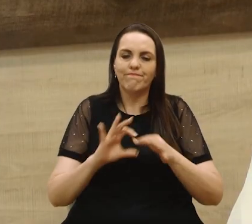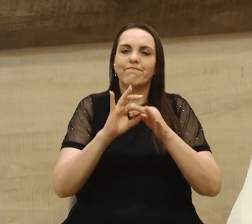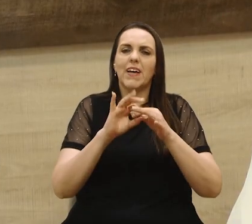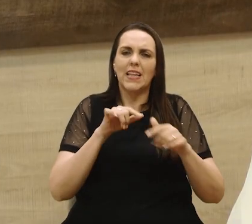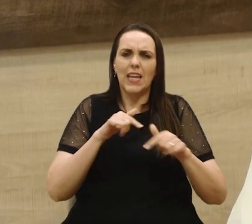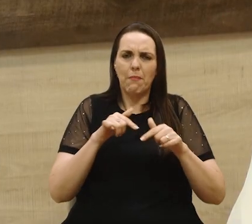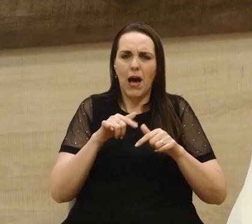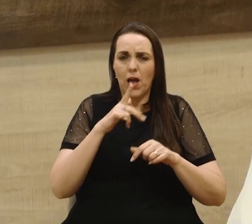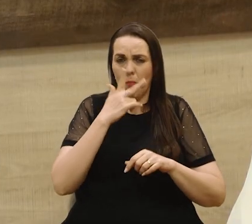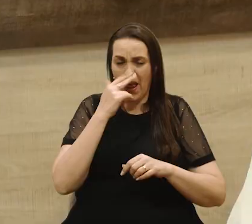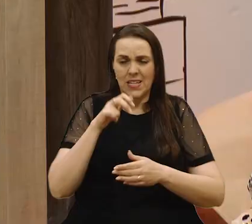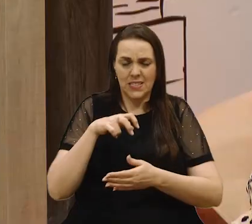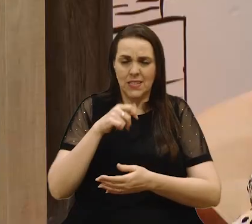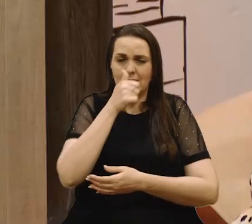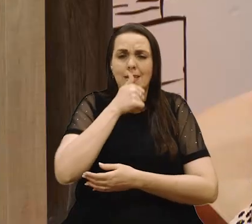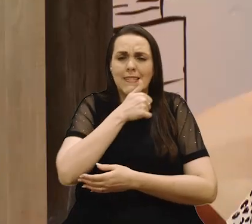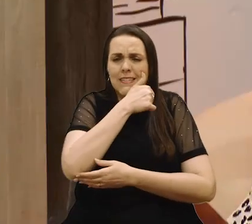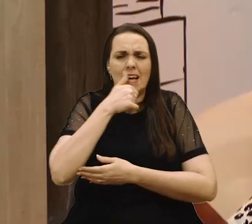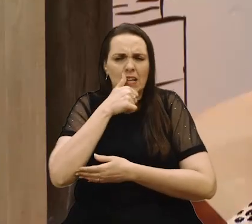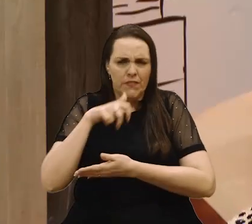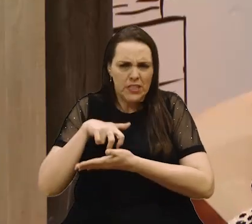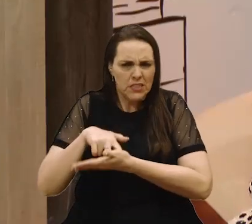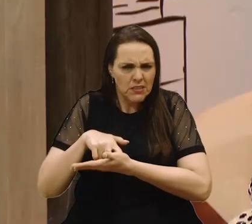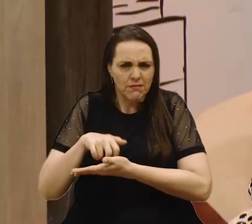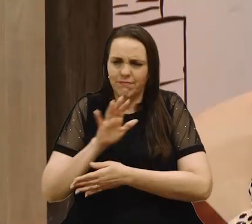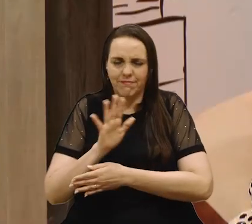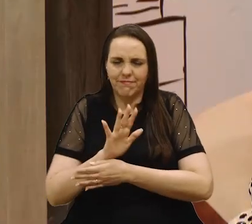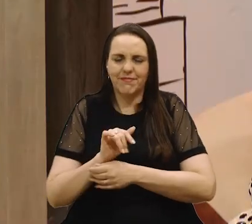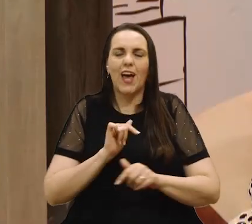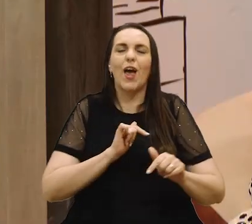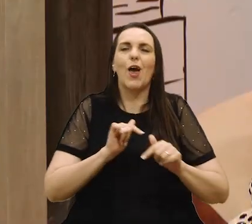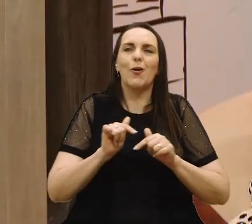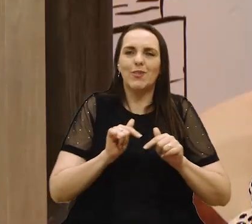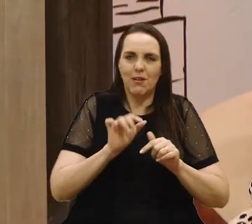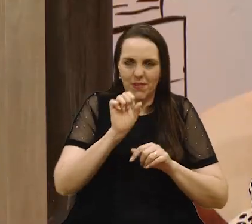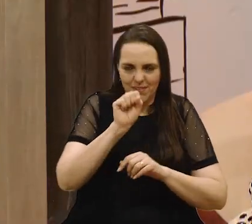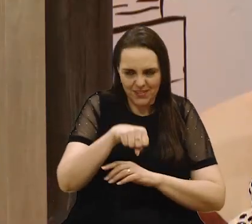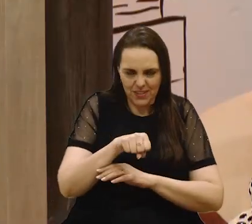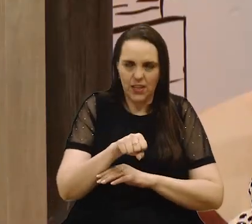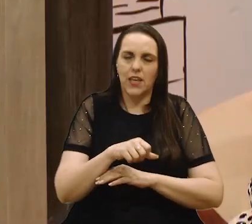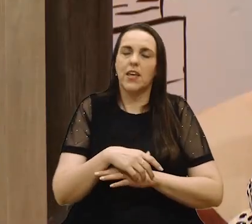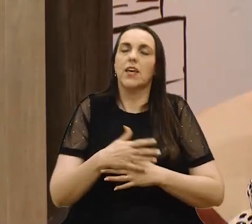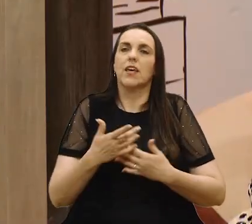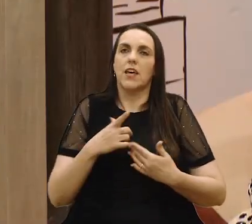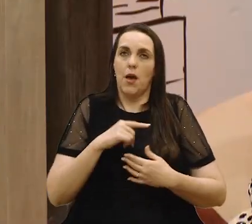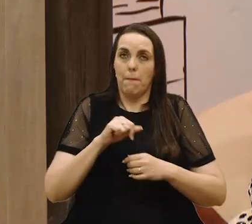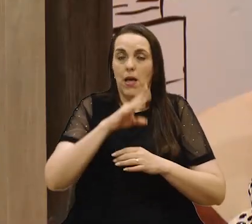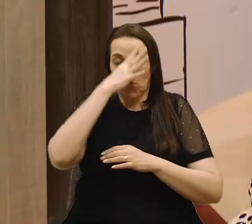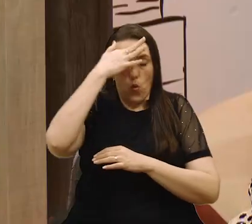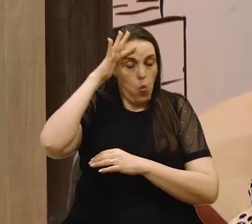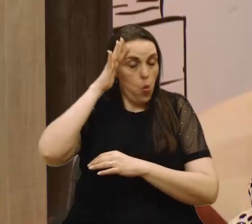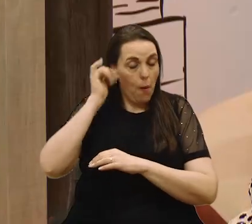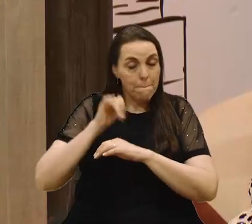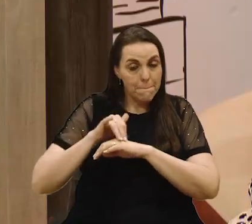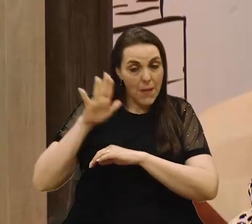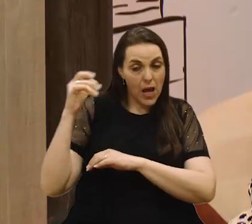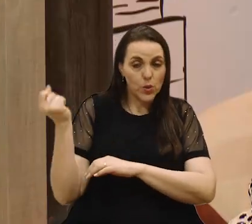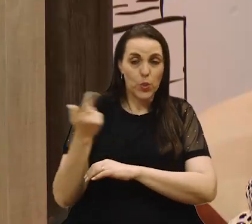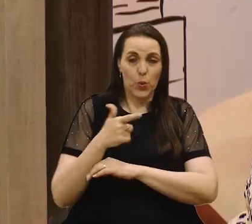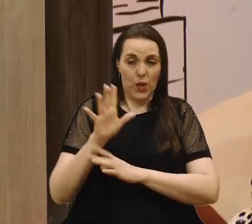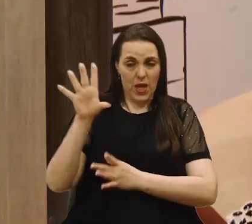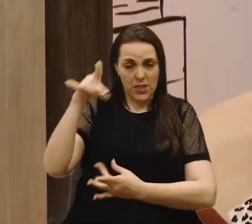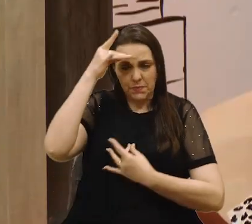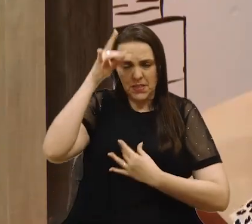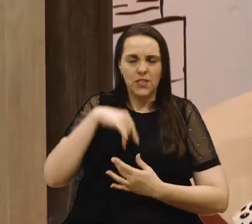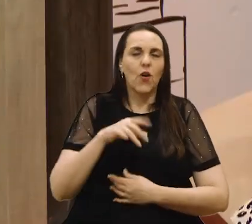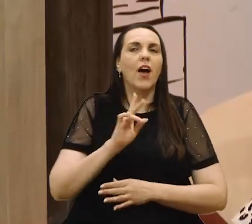associa trabalho a um sacrifício, né? Mas é um trabalho, sim, ele dá trabalho, aquela história de mais transpiração do que inspiração.